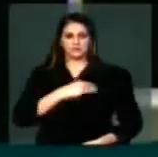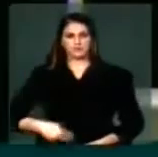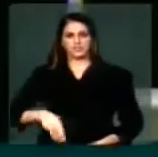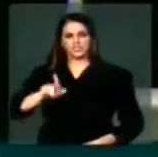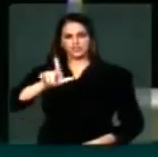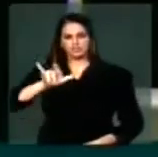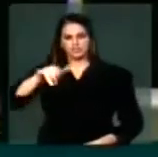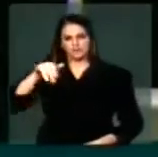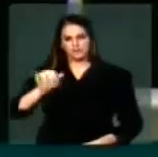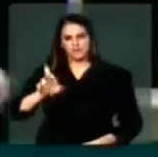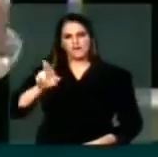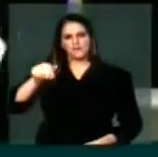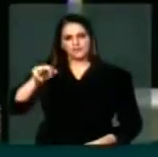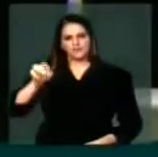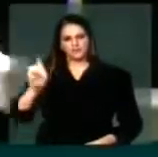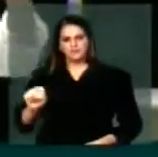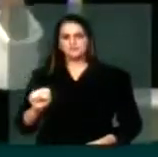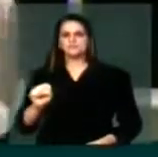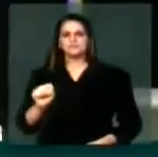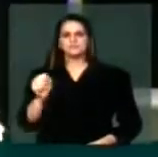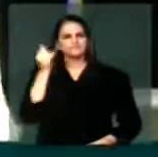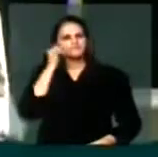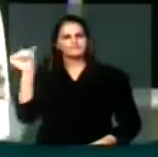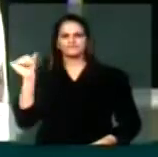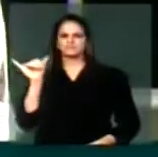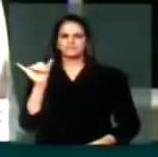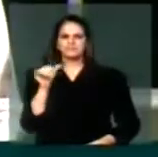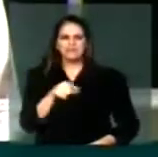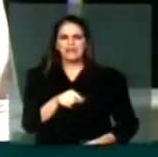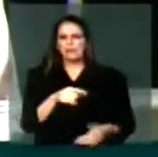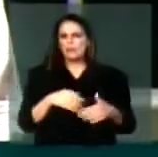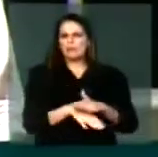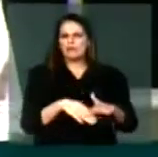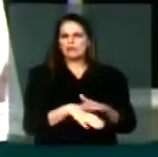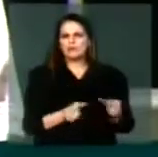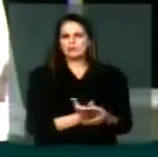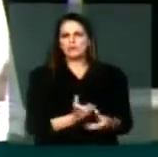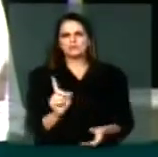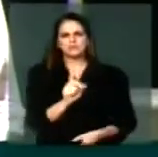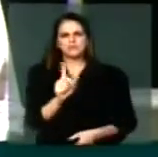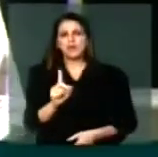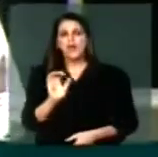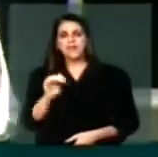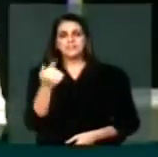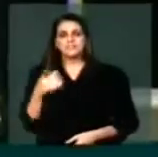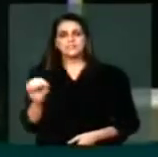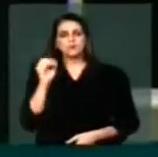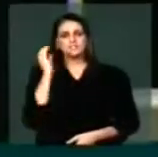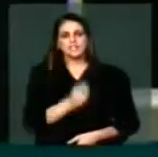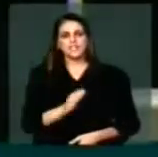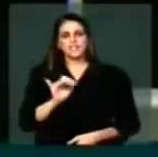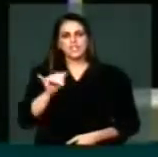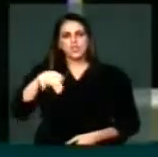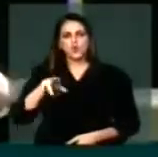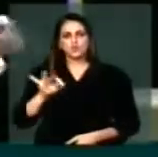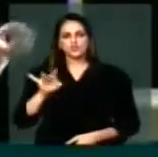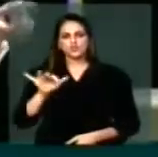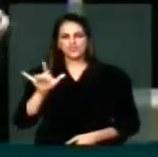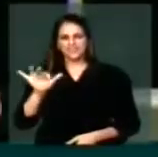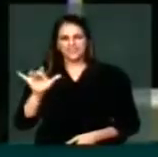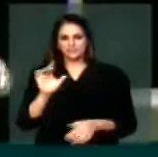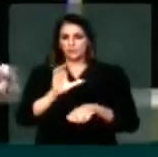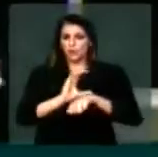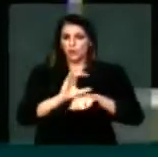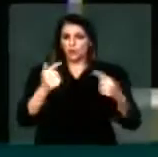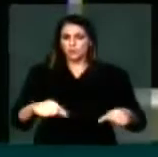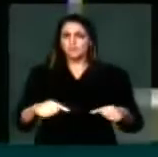Gilmar Mendes saia de cima do processo da ação direta de constitucionalidade impetrada pela OAB e